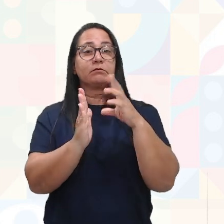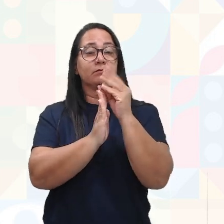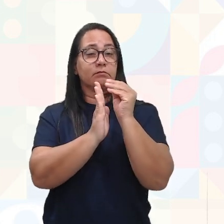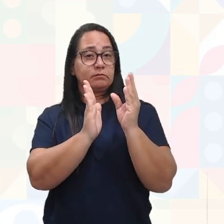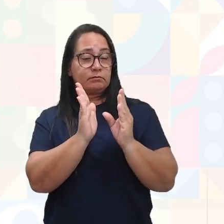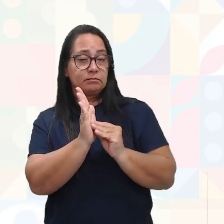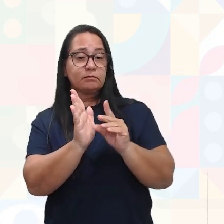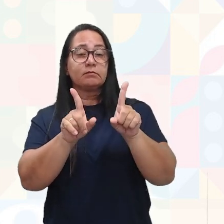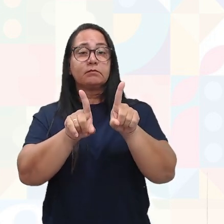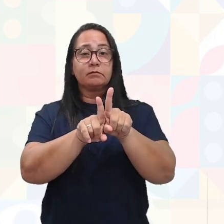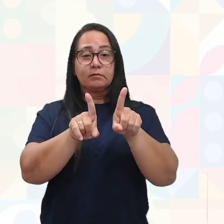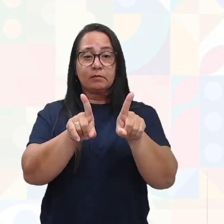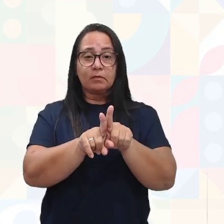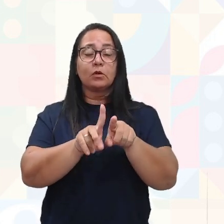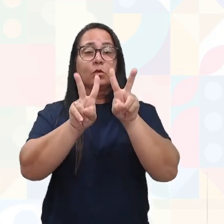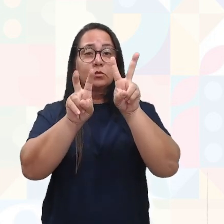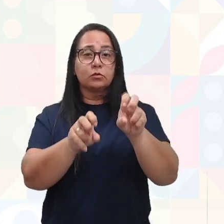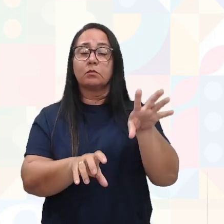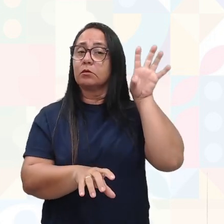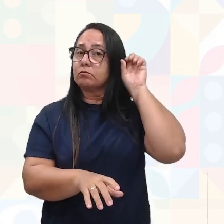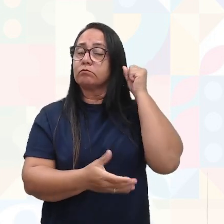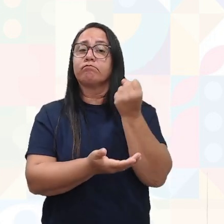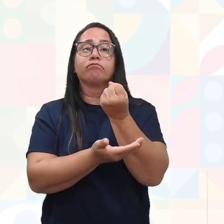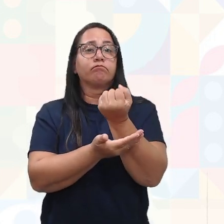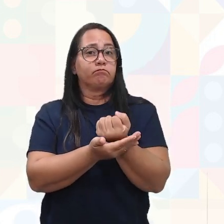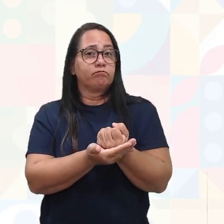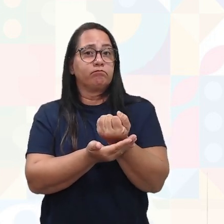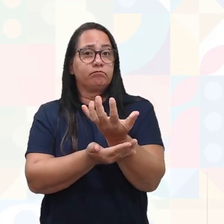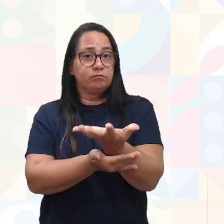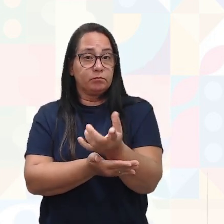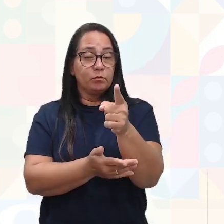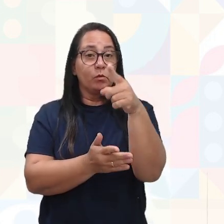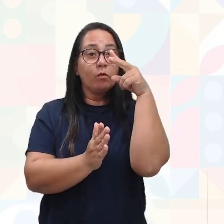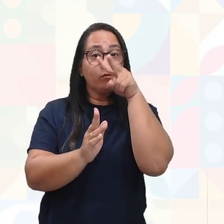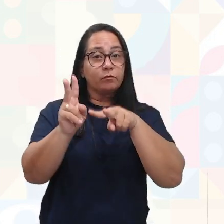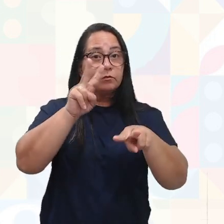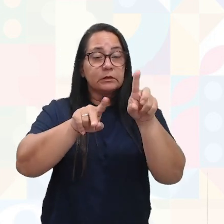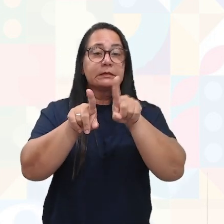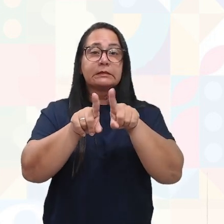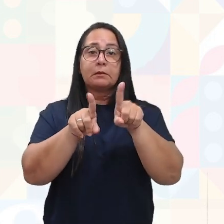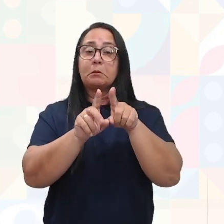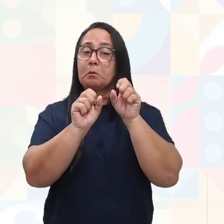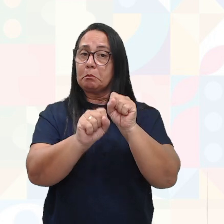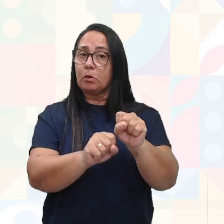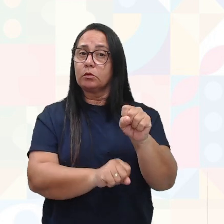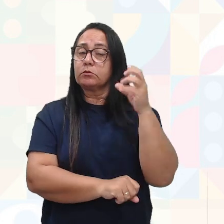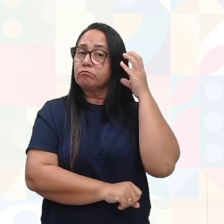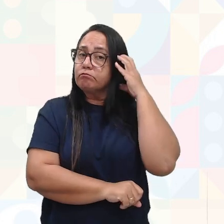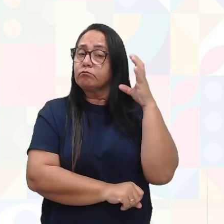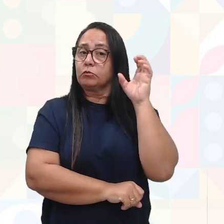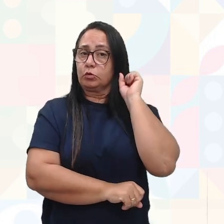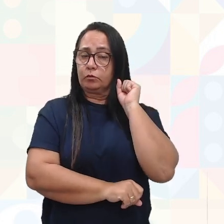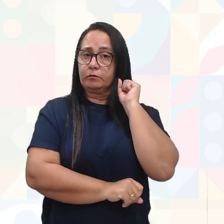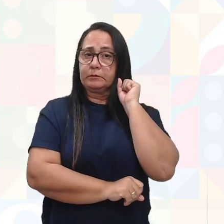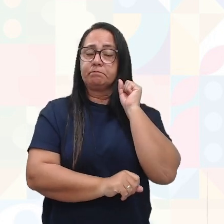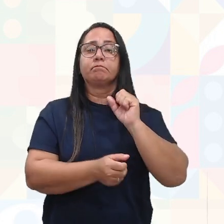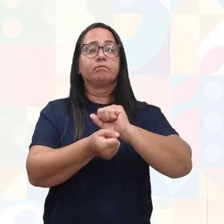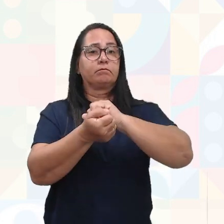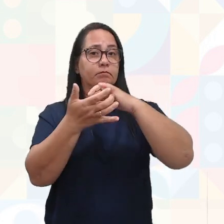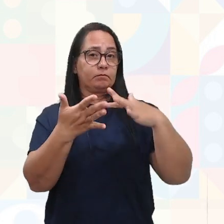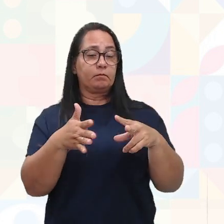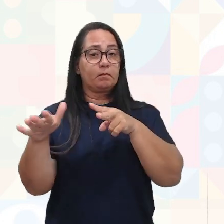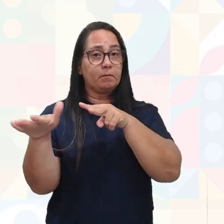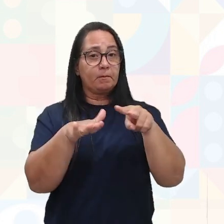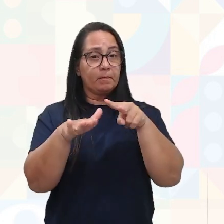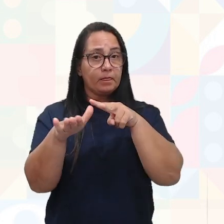videoaula e a gente traz um conteúdo para o podcast, que você tanto visualiza como escuta, ok? A atividade semanal.